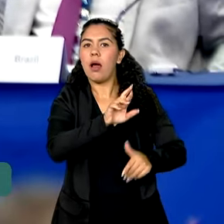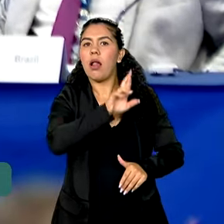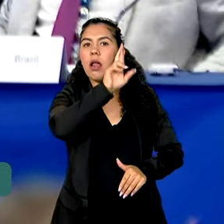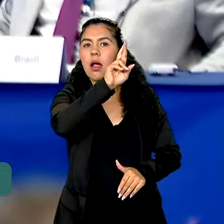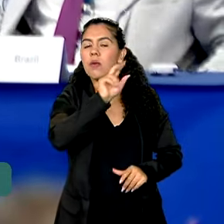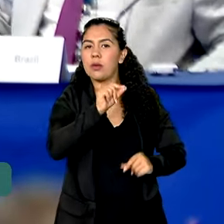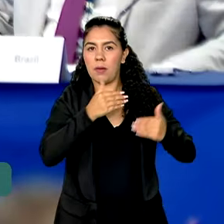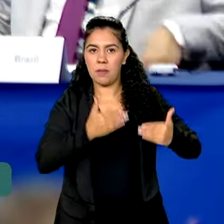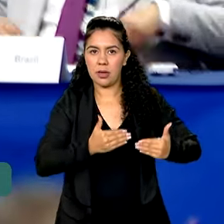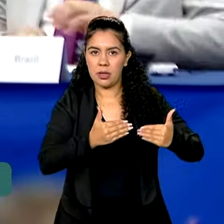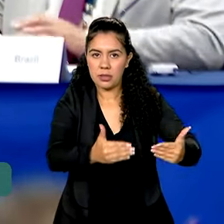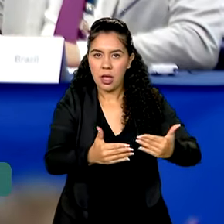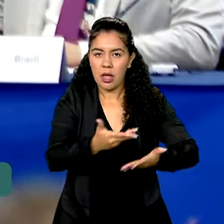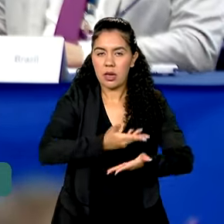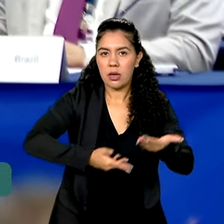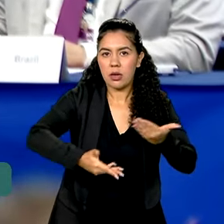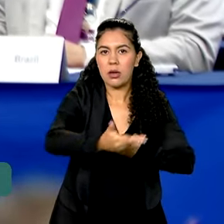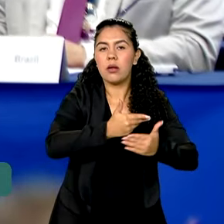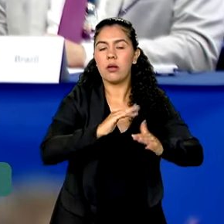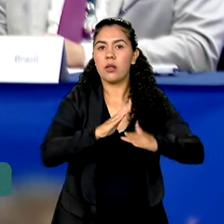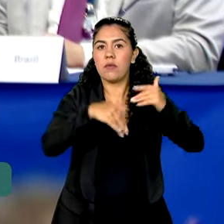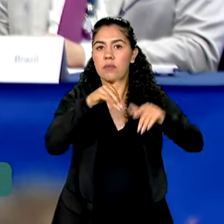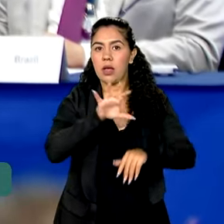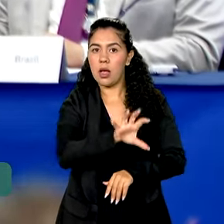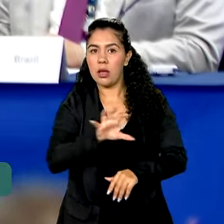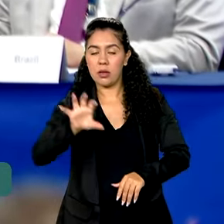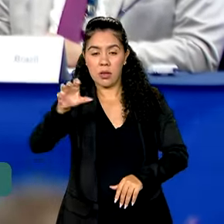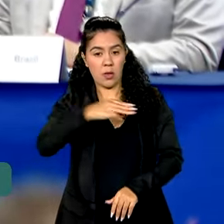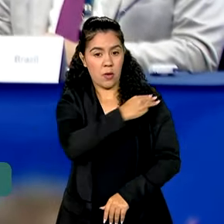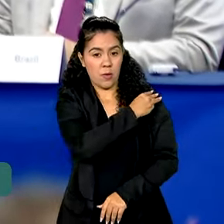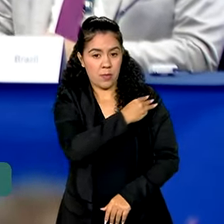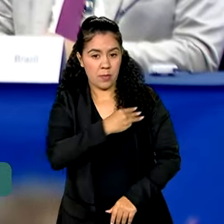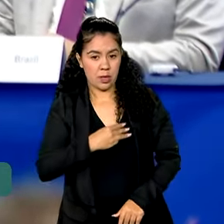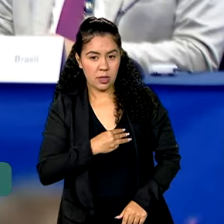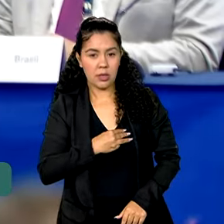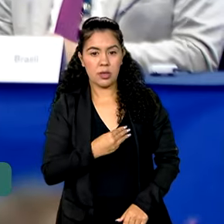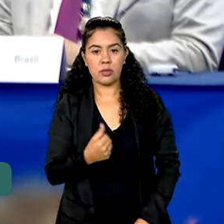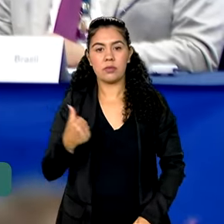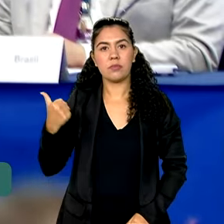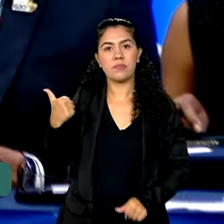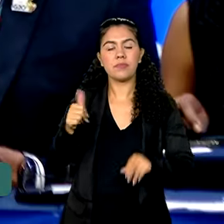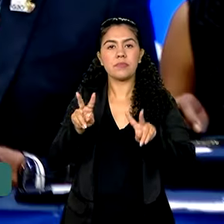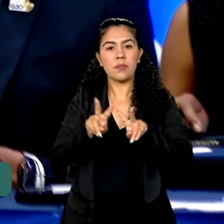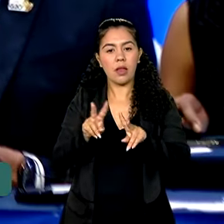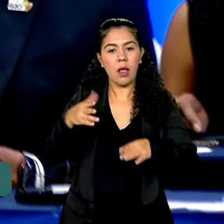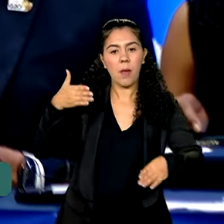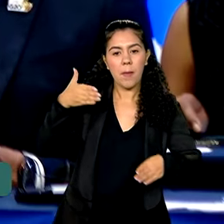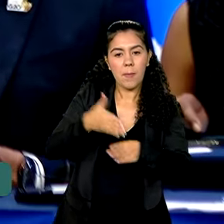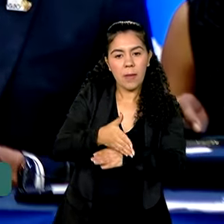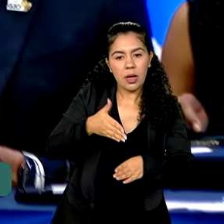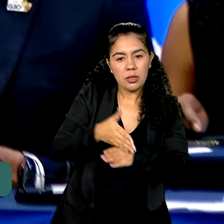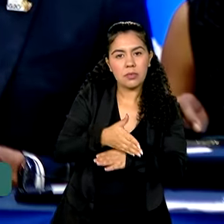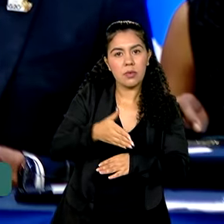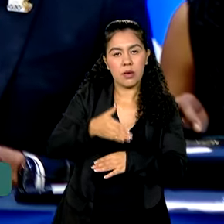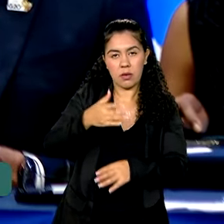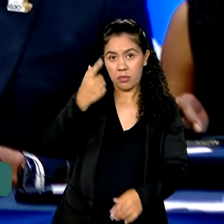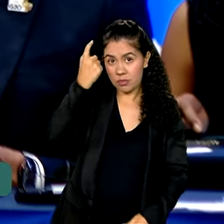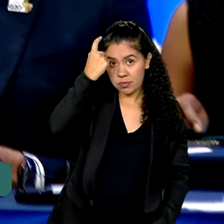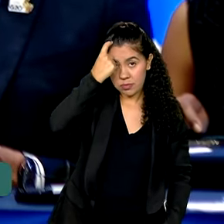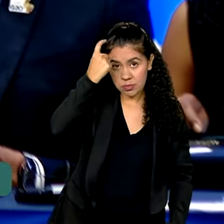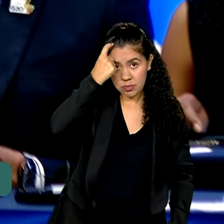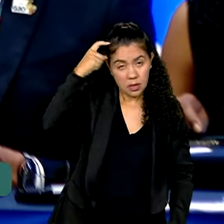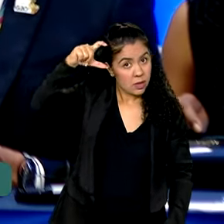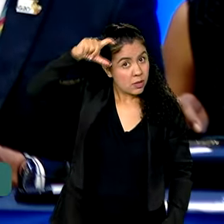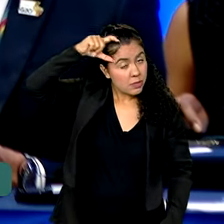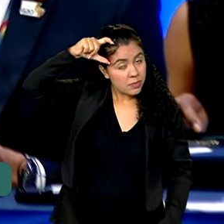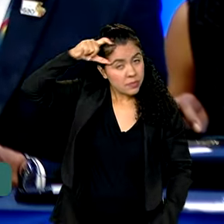do Desenvolvimento Regional. O ministro Valdez Góes, que participou da reunião, falou sobre os desafios que o mundo enfrenta